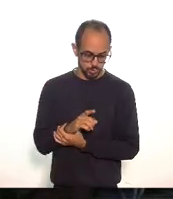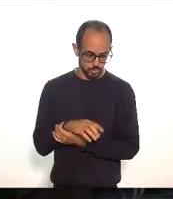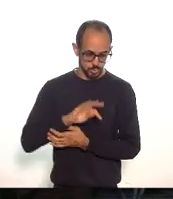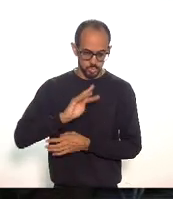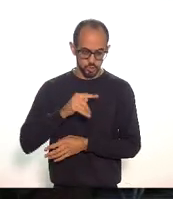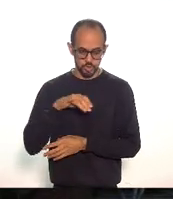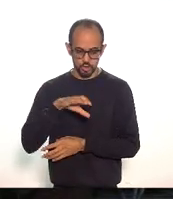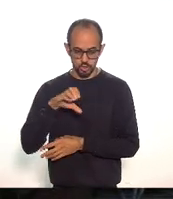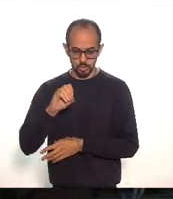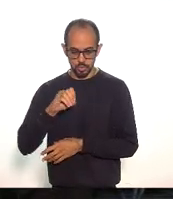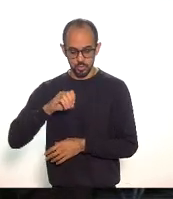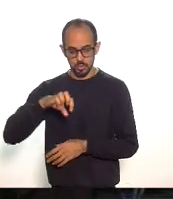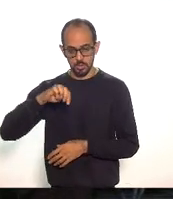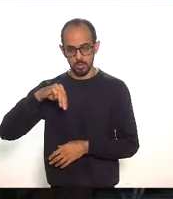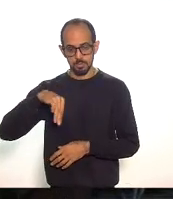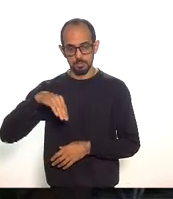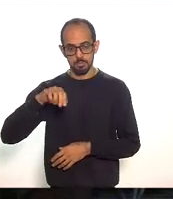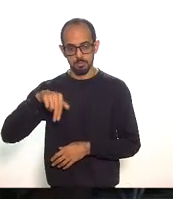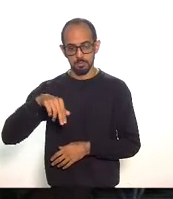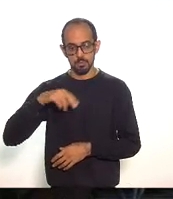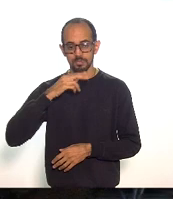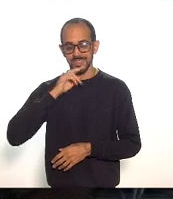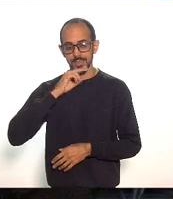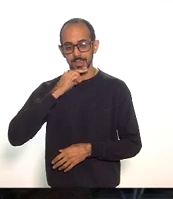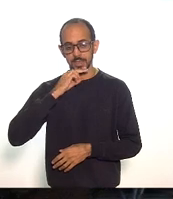Chiquinho da Mangueira.